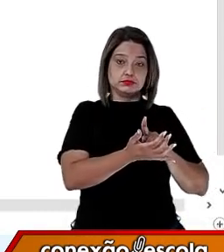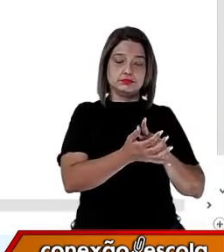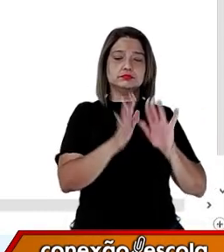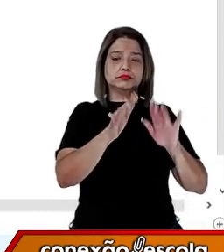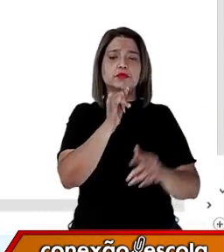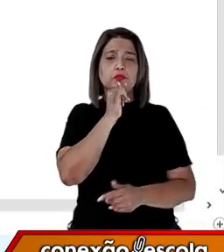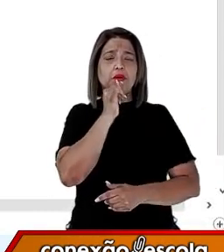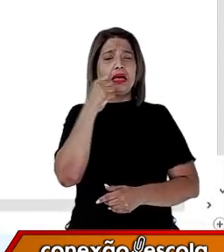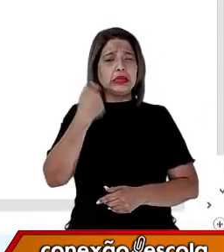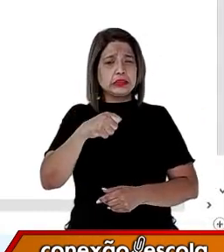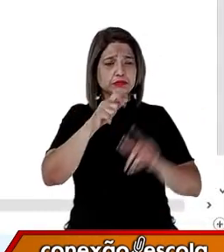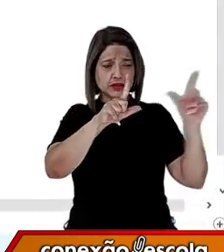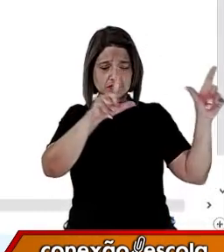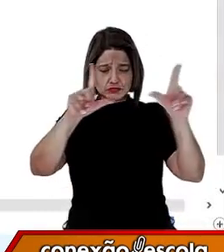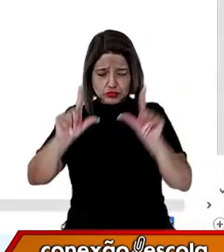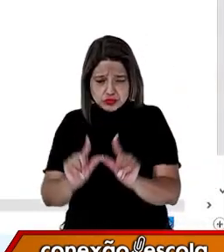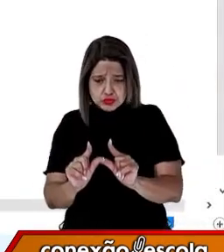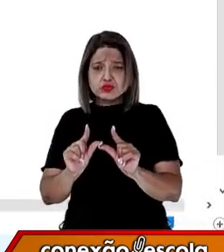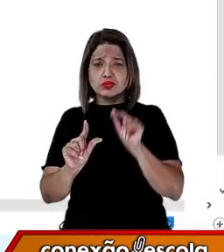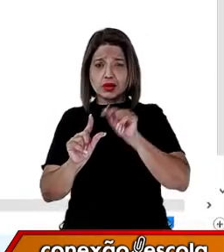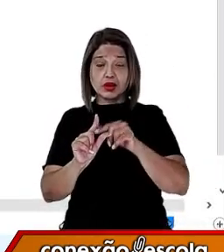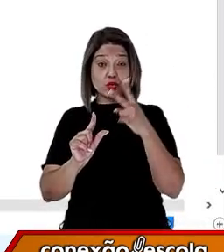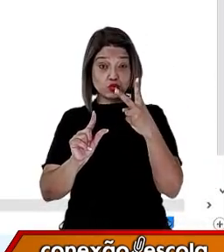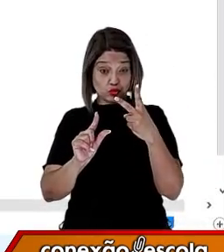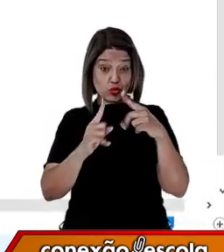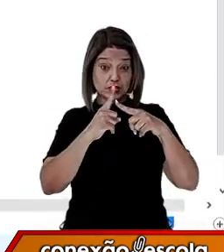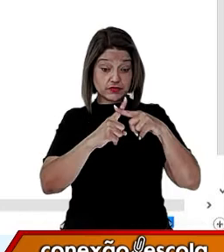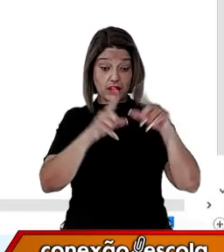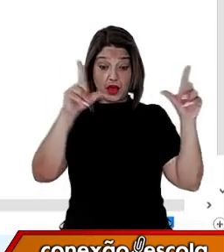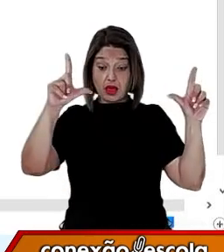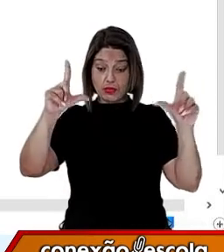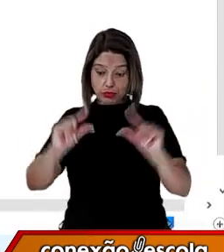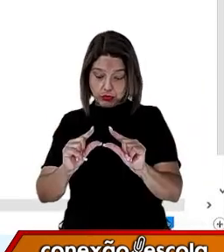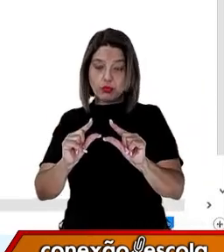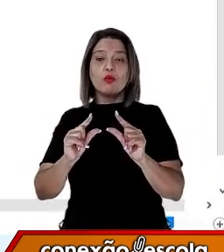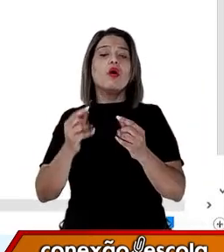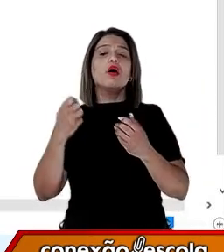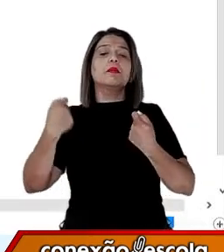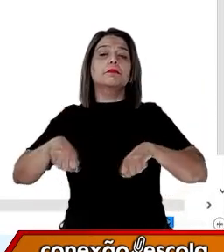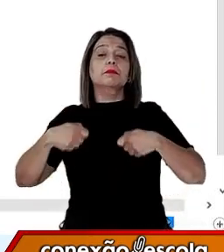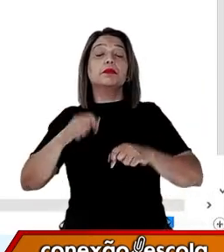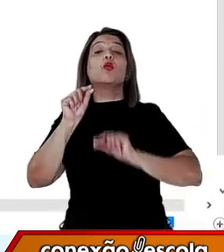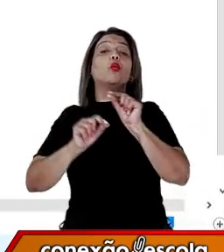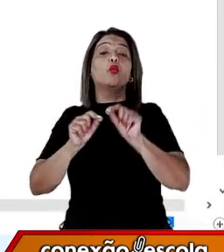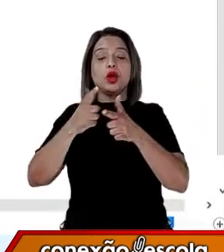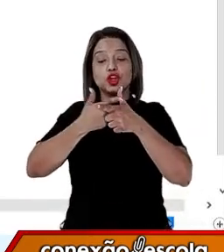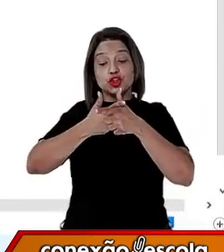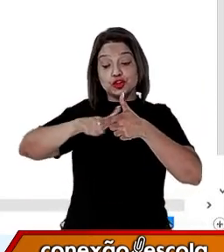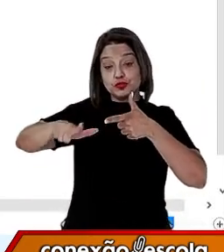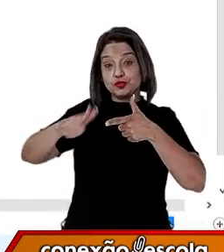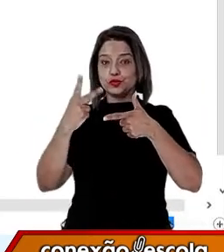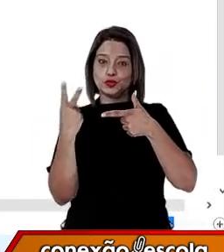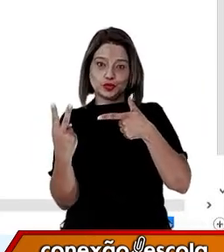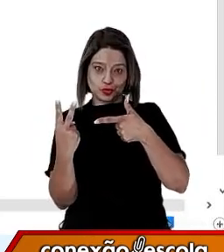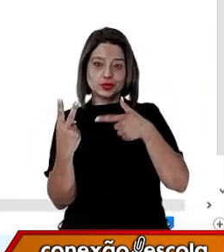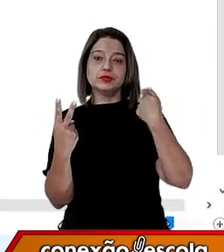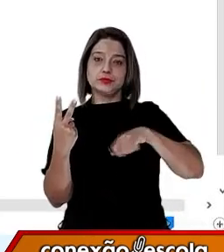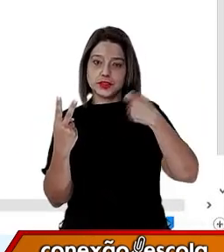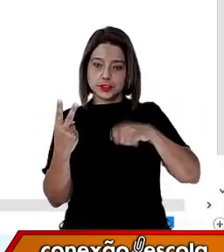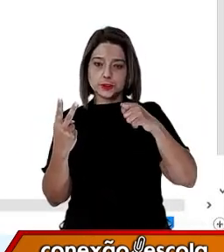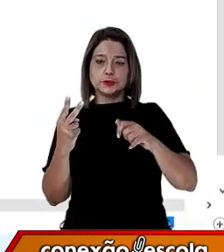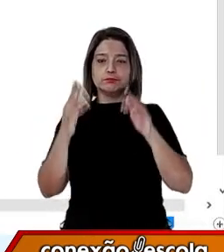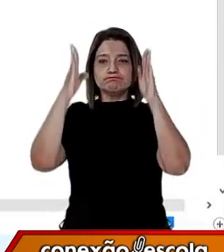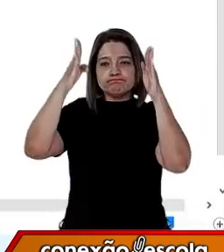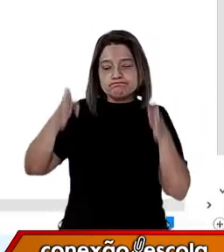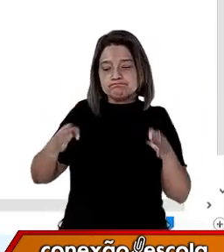é uma redução em duas vezes, eu vou dividir todos os lados aqui por 2. Aqui eu tenho